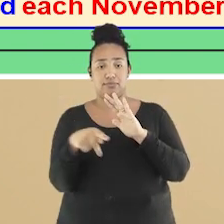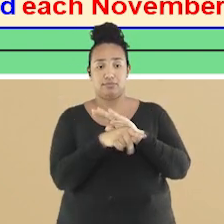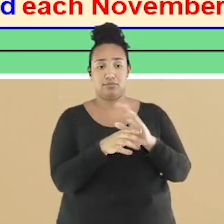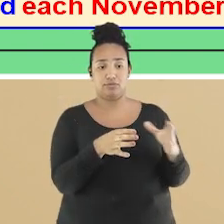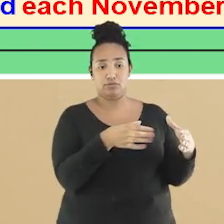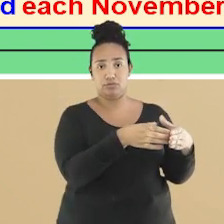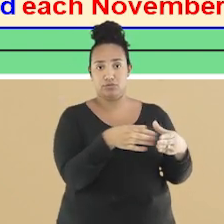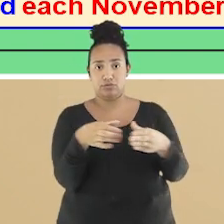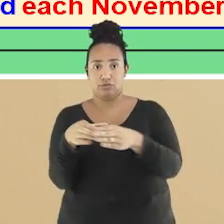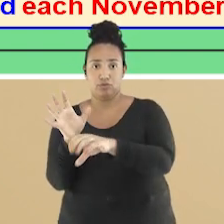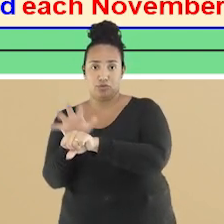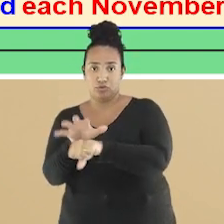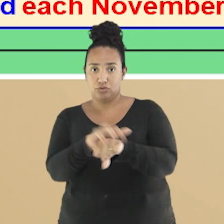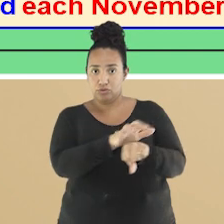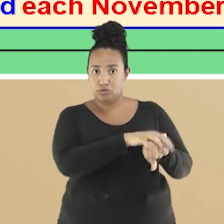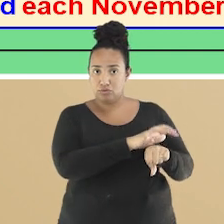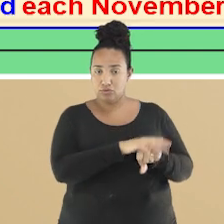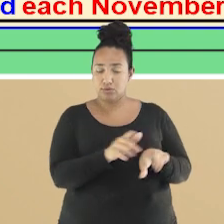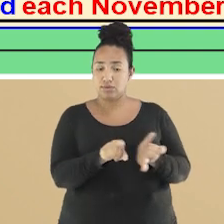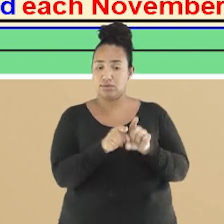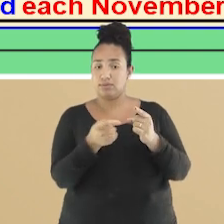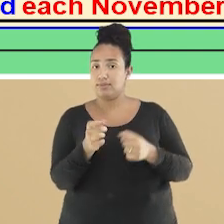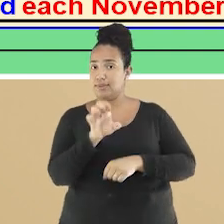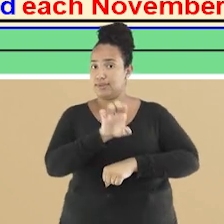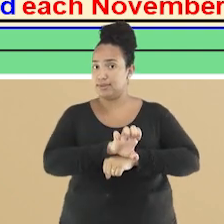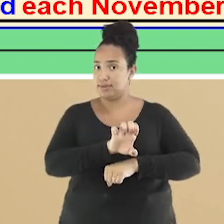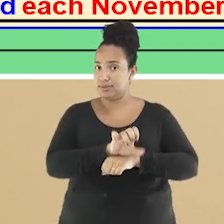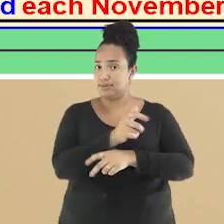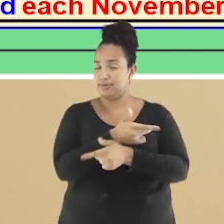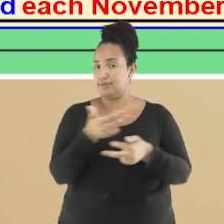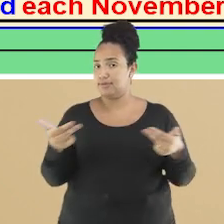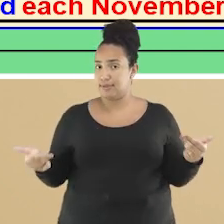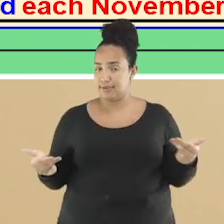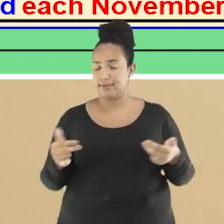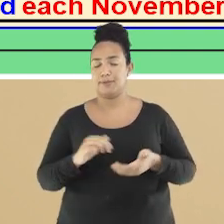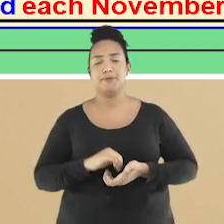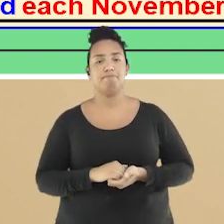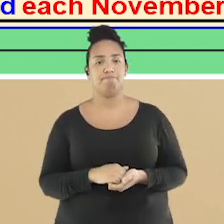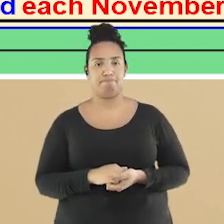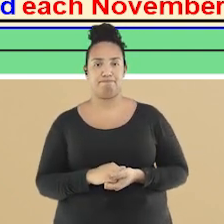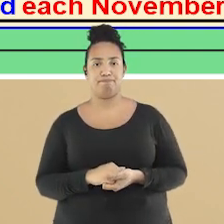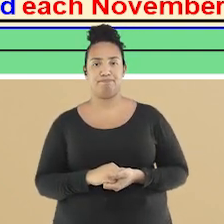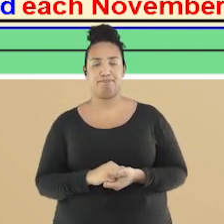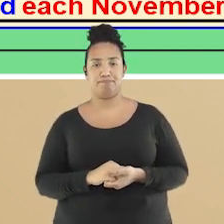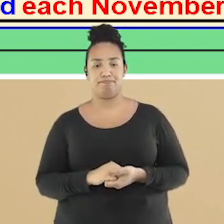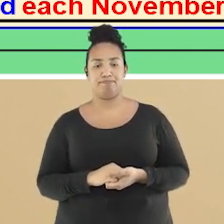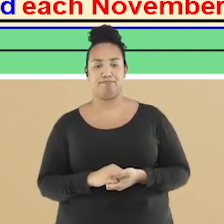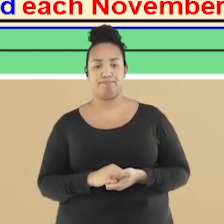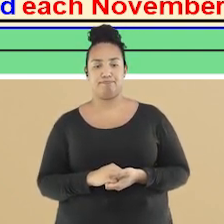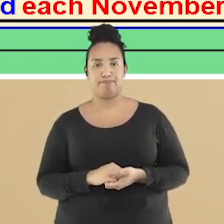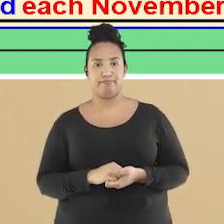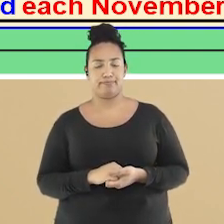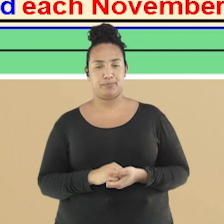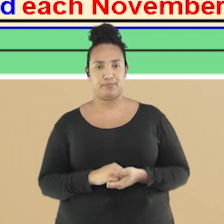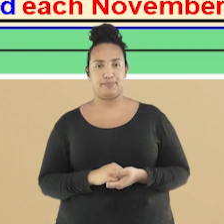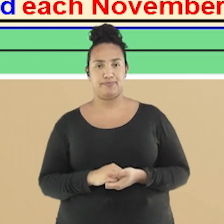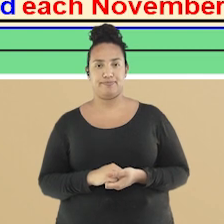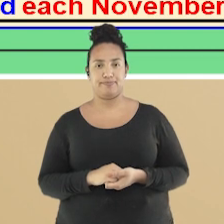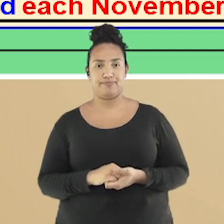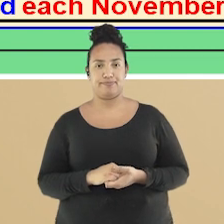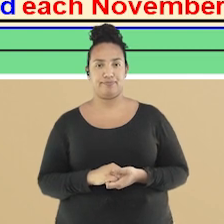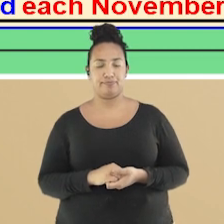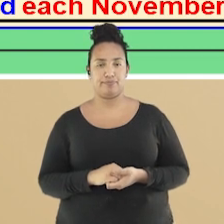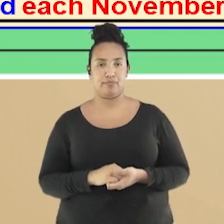colônias individuais e estados. It wasn't until 1863, in the midst of the